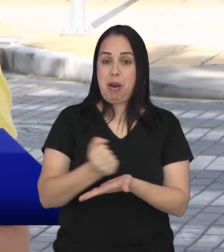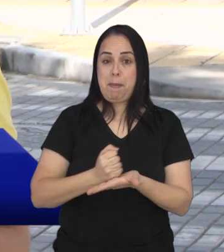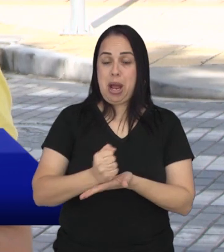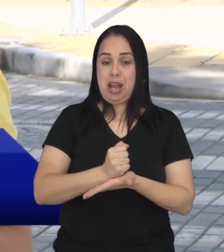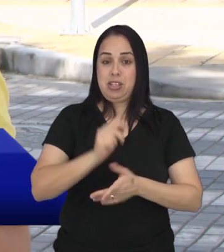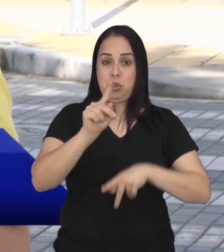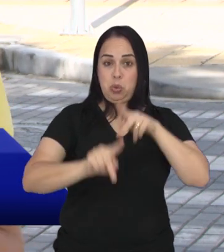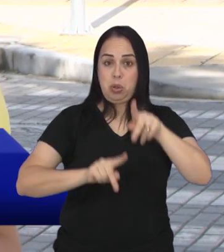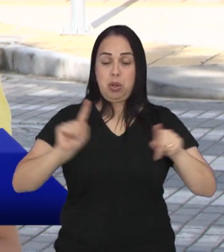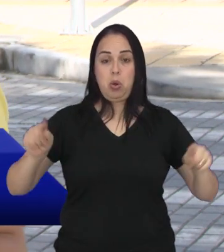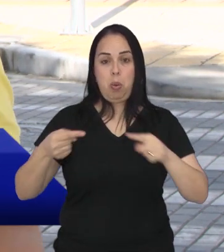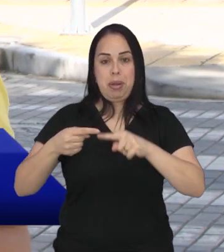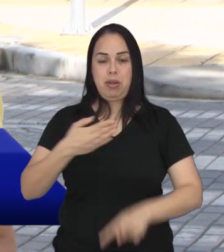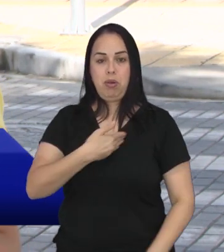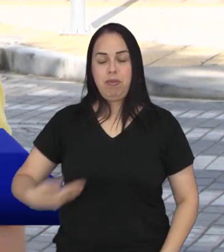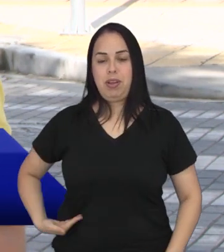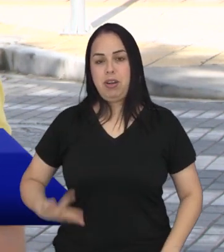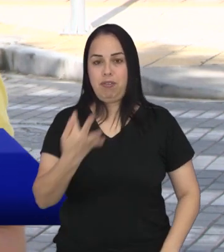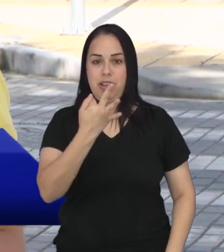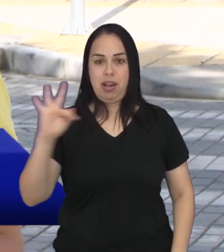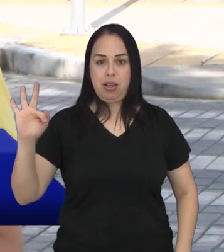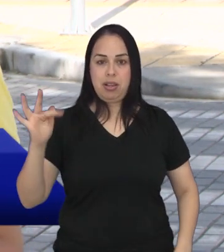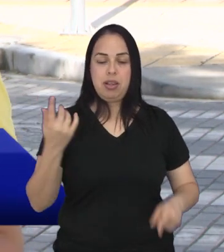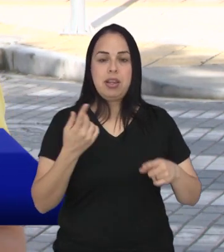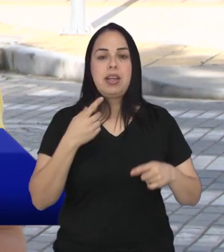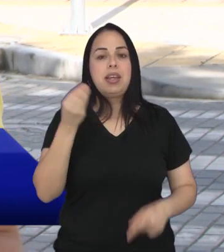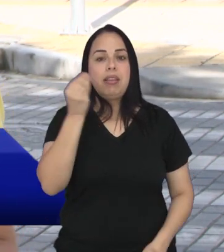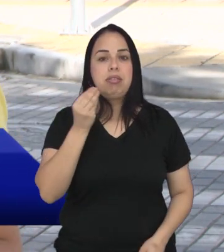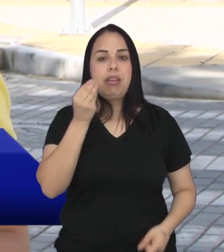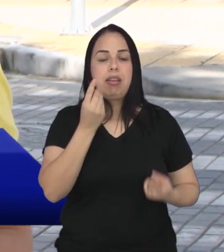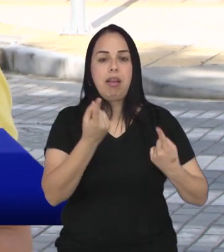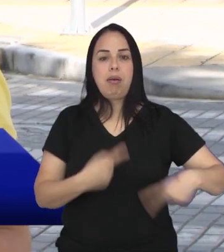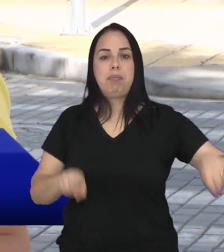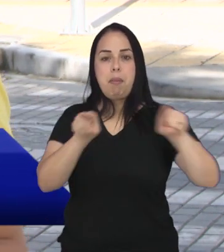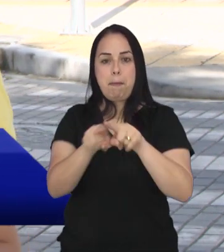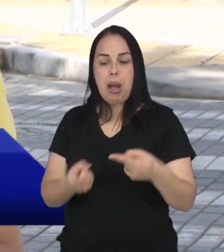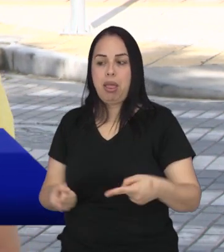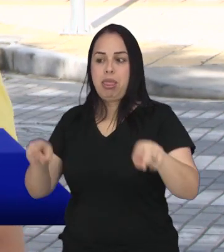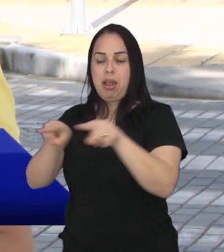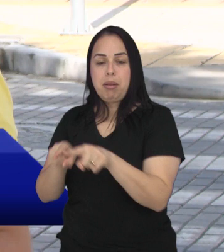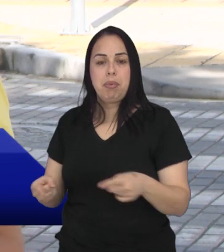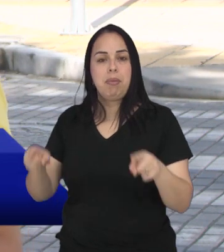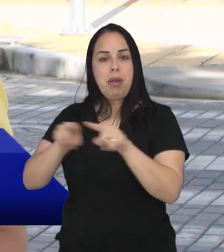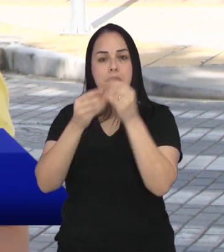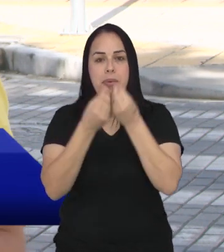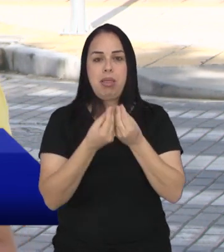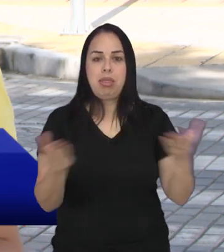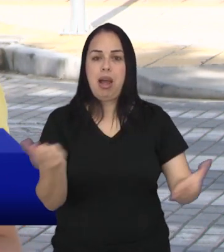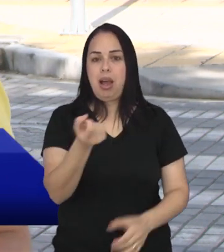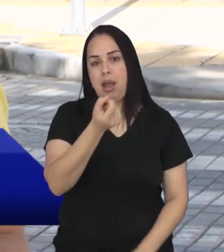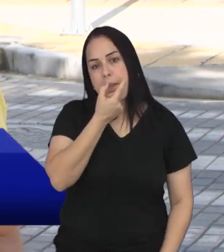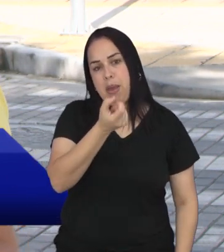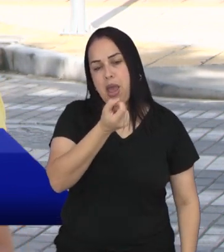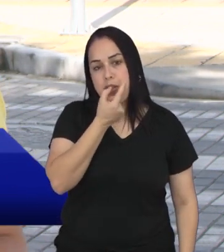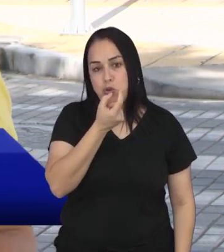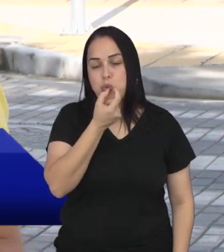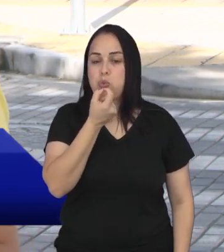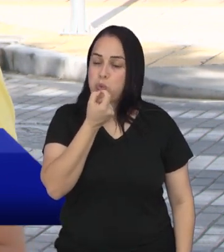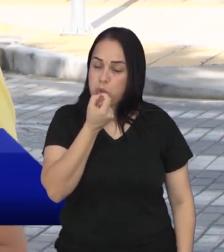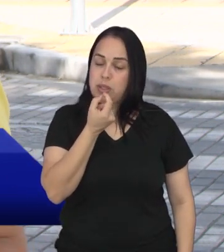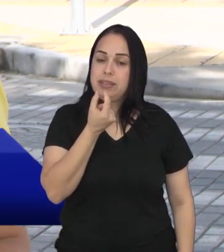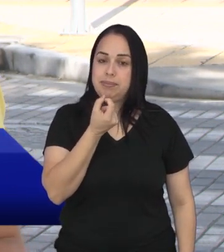farmácia popular é um programa do governo federal que busca parcerias com farmácias e drogarias privadas para aumentar aí a